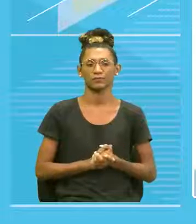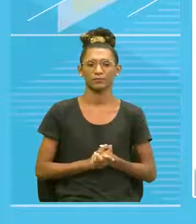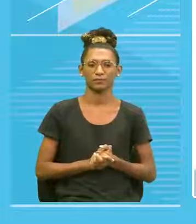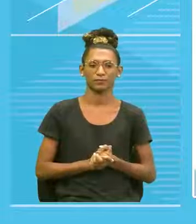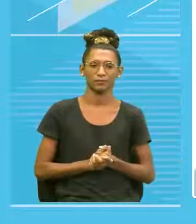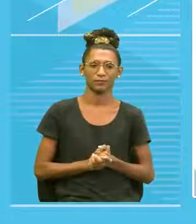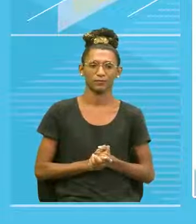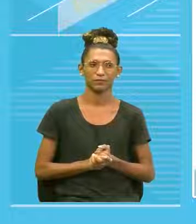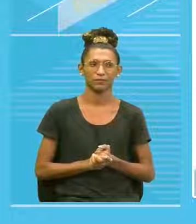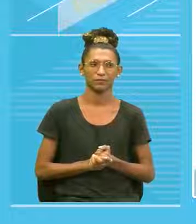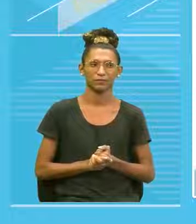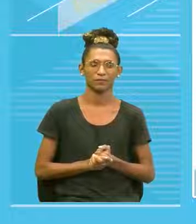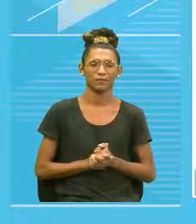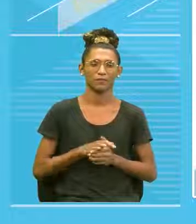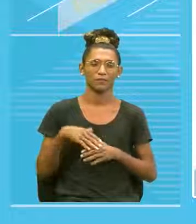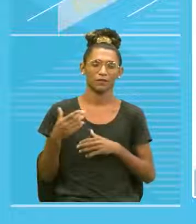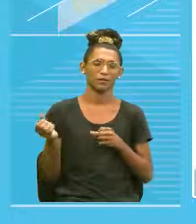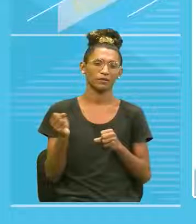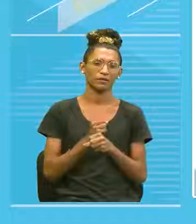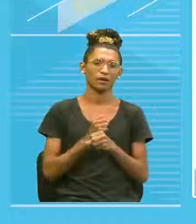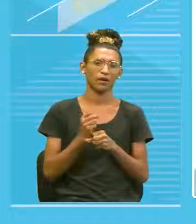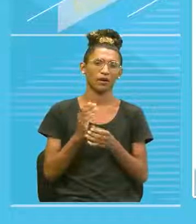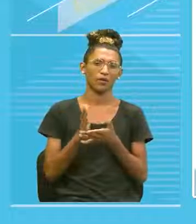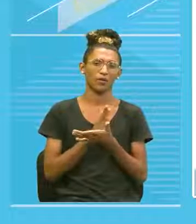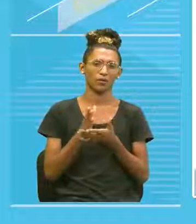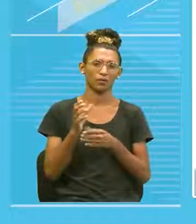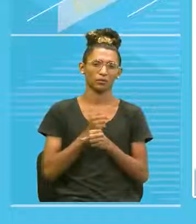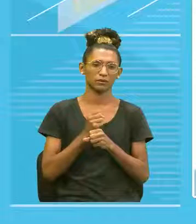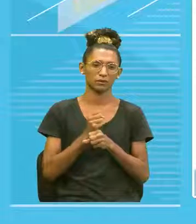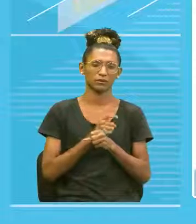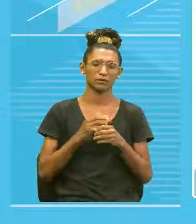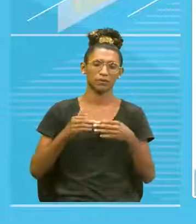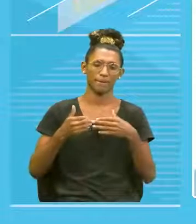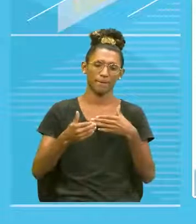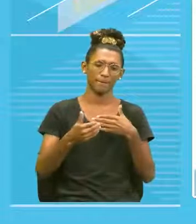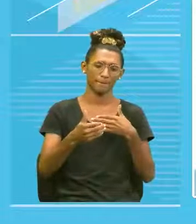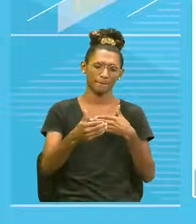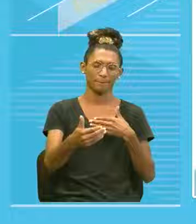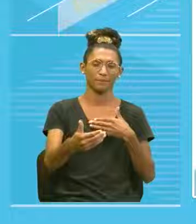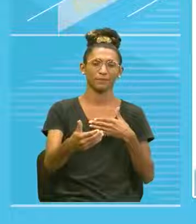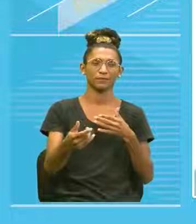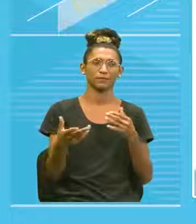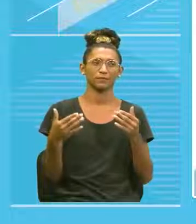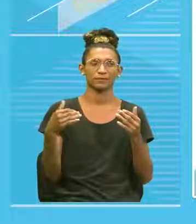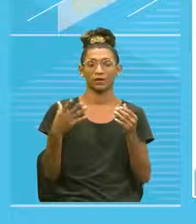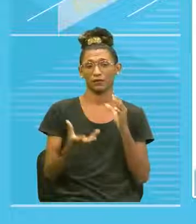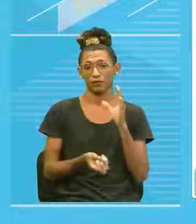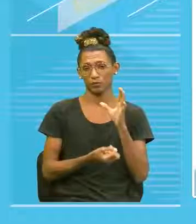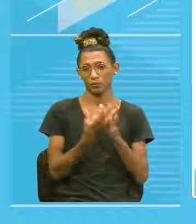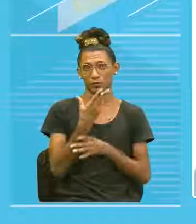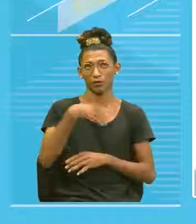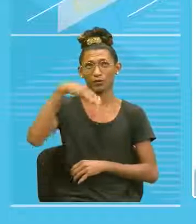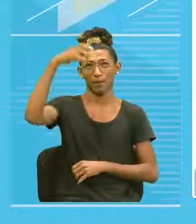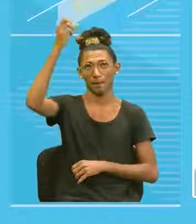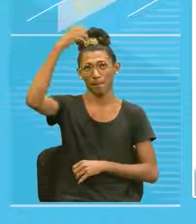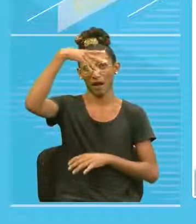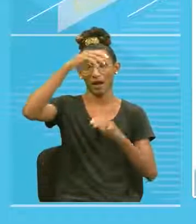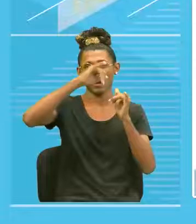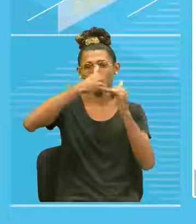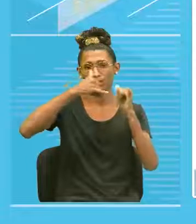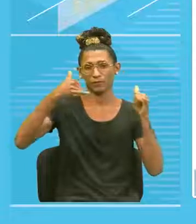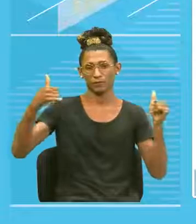e foi só de umas décadas para cá com E aí eletricidade